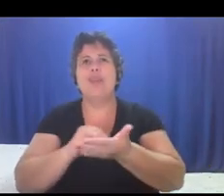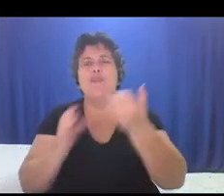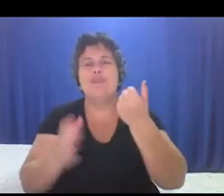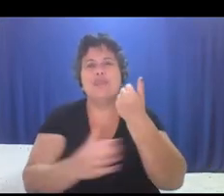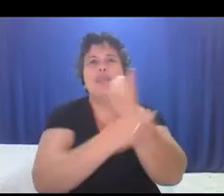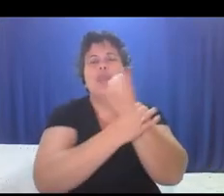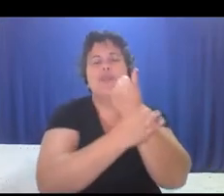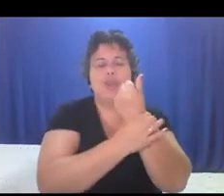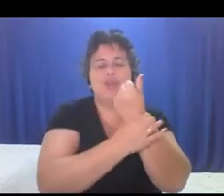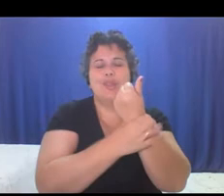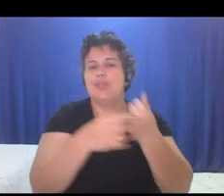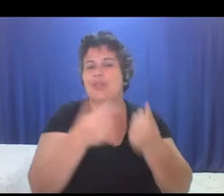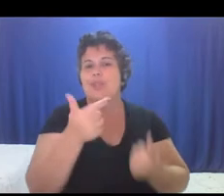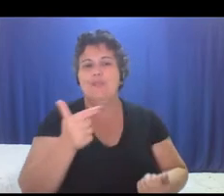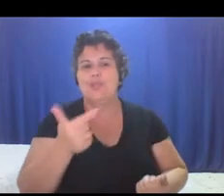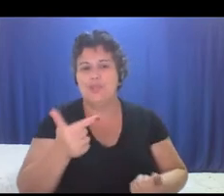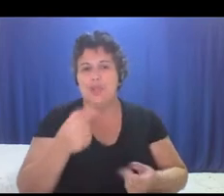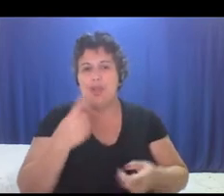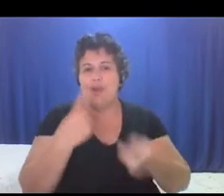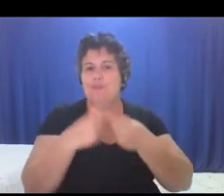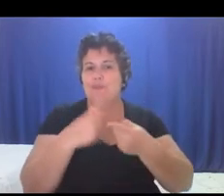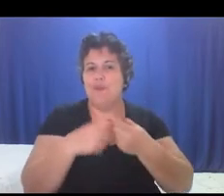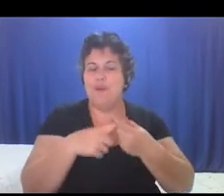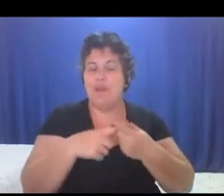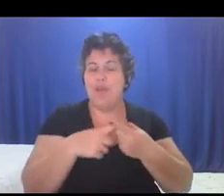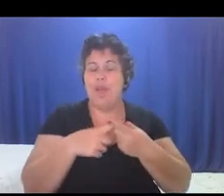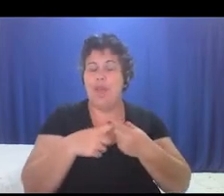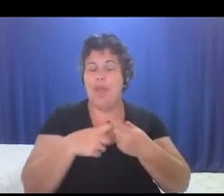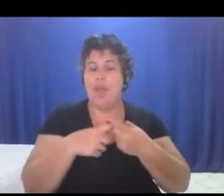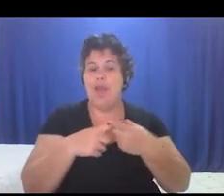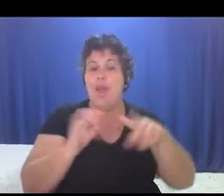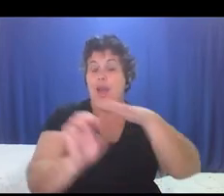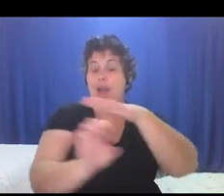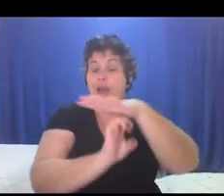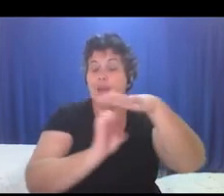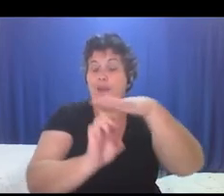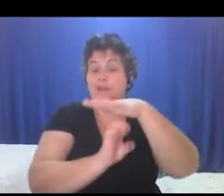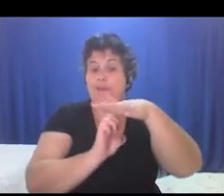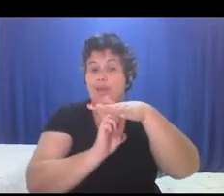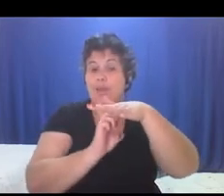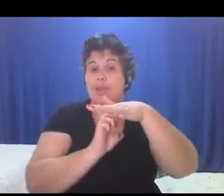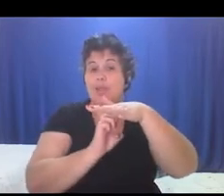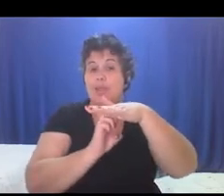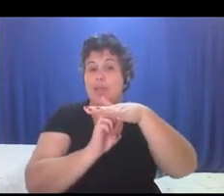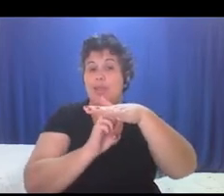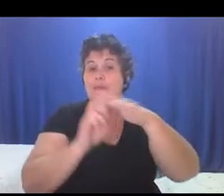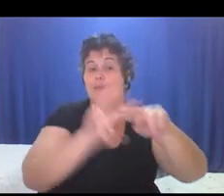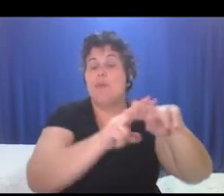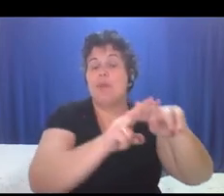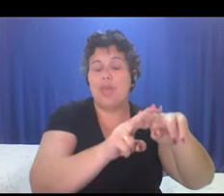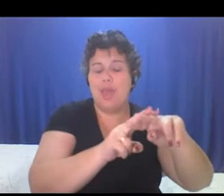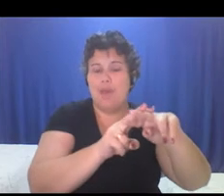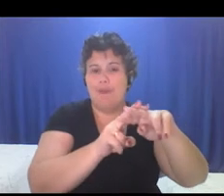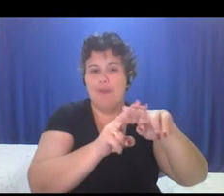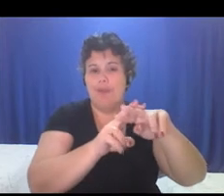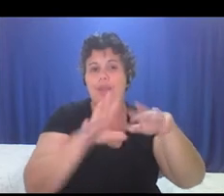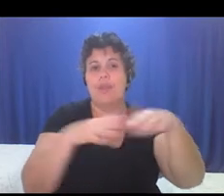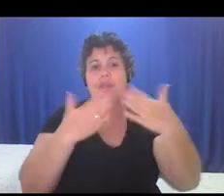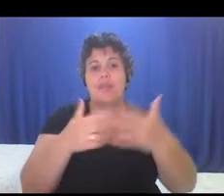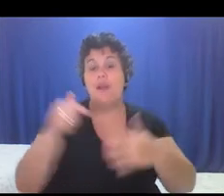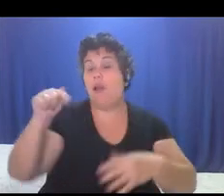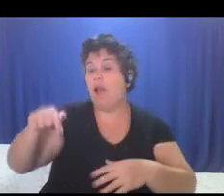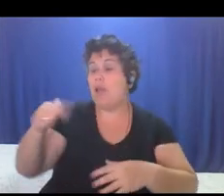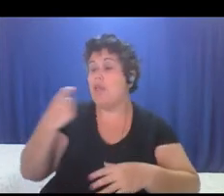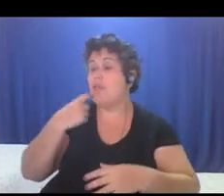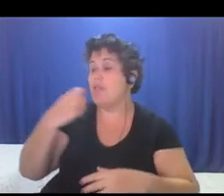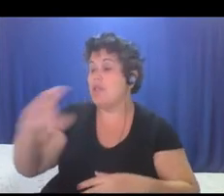Esses pontos que essas empresas iam me bloqueando, ia me deixando muito muito insegura. E quando eu vim aqui para a